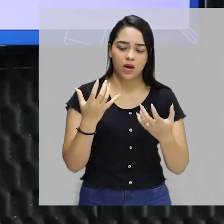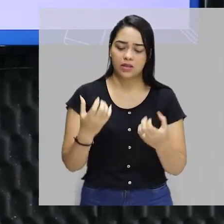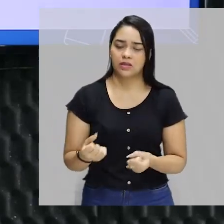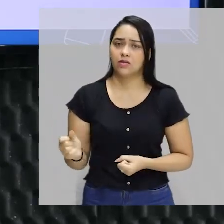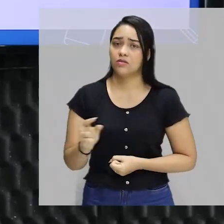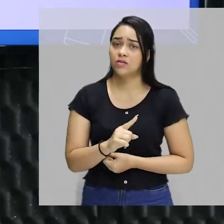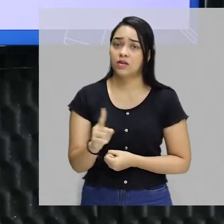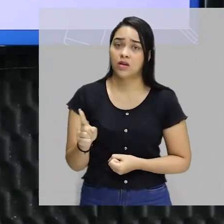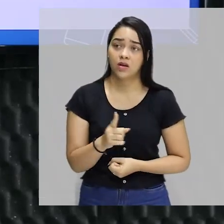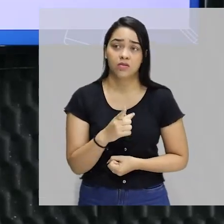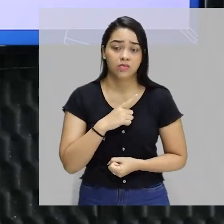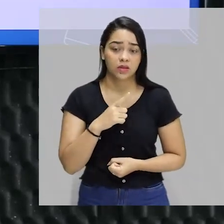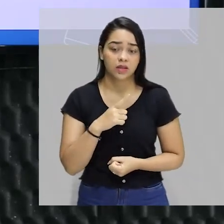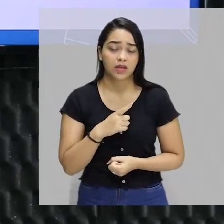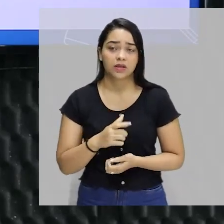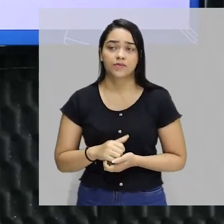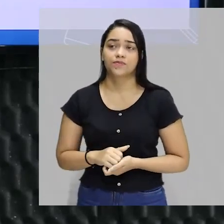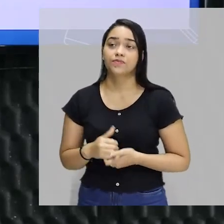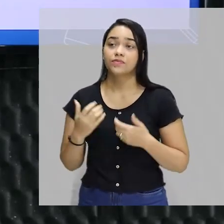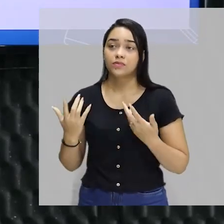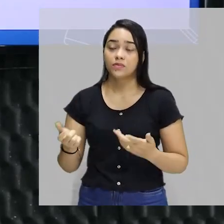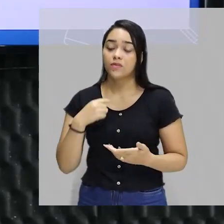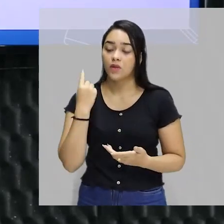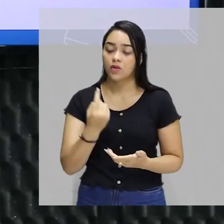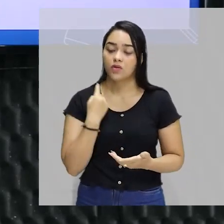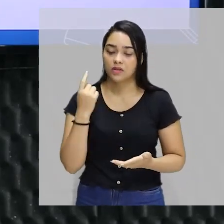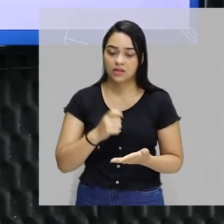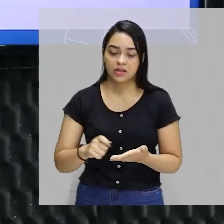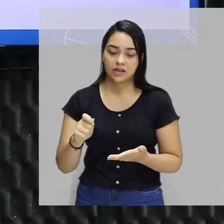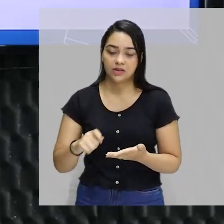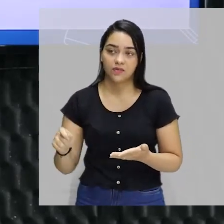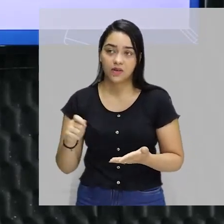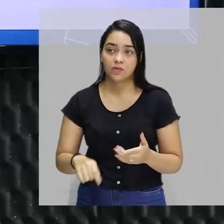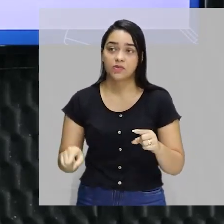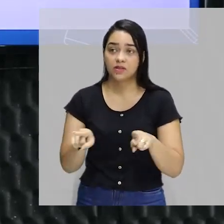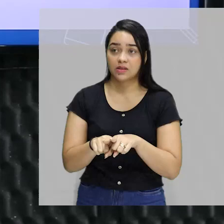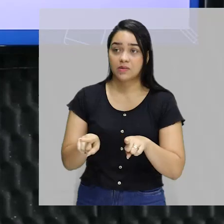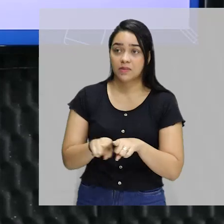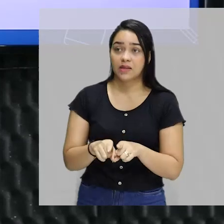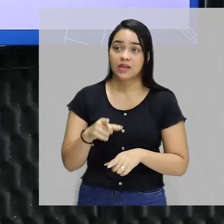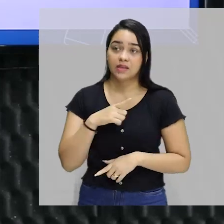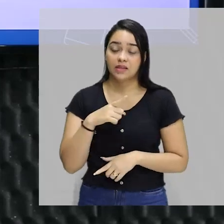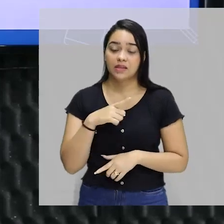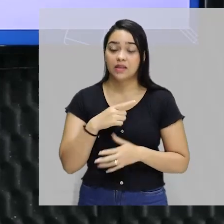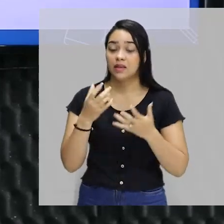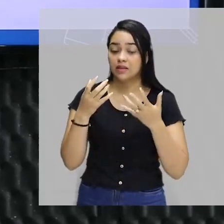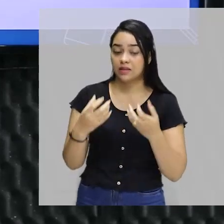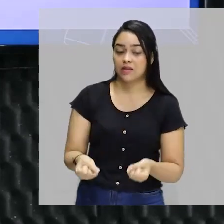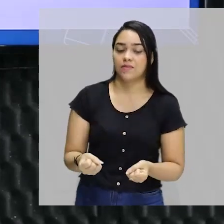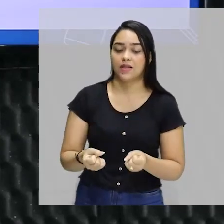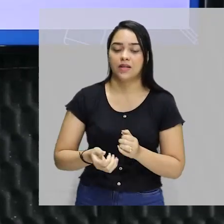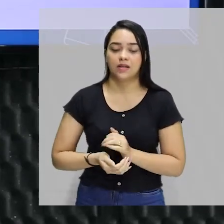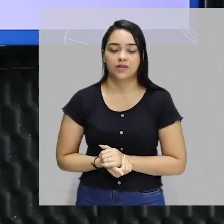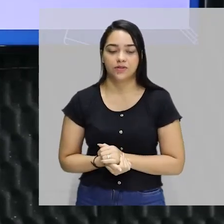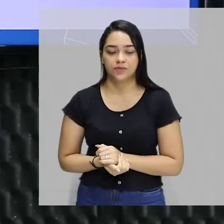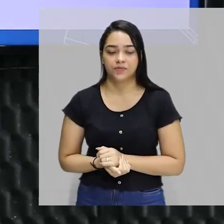aceito por determinado público. Então, quando nós escrevemos, temos também a questão da